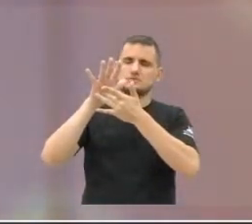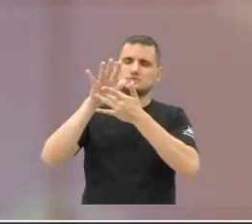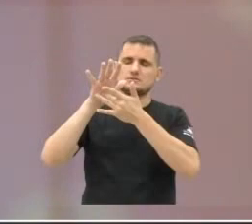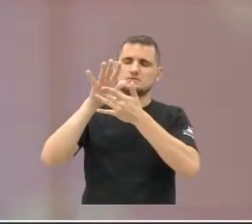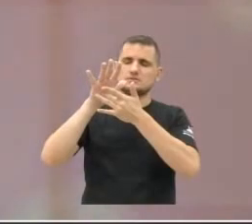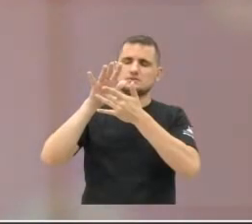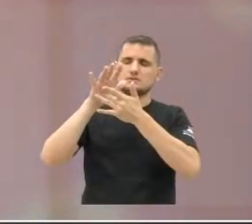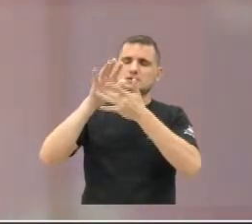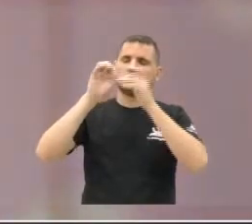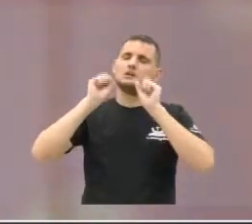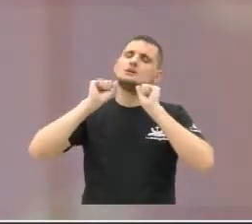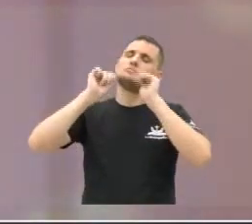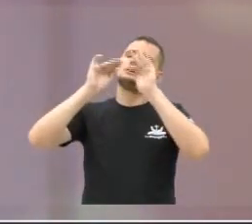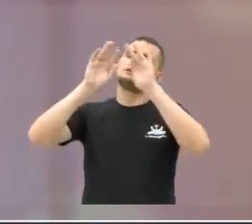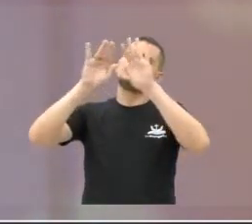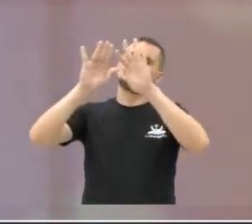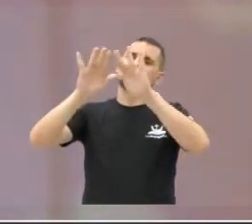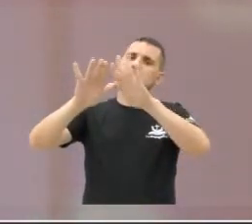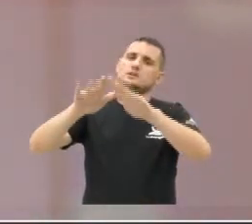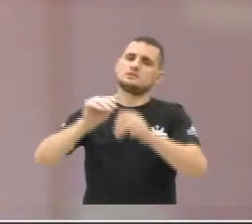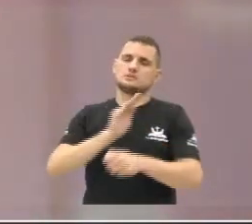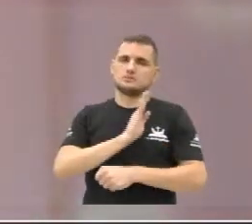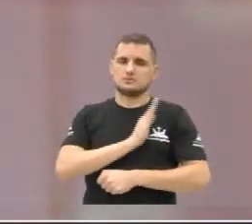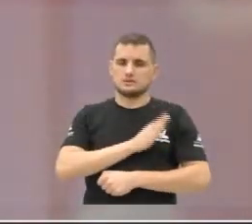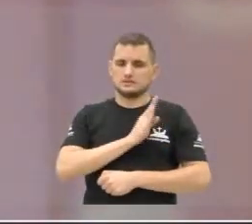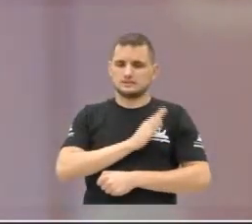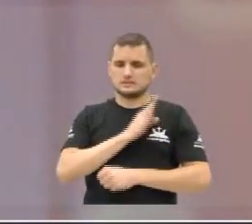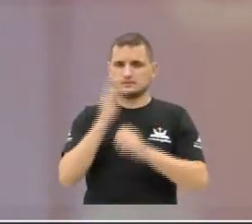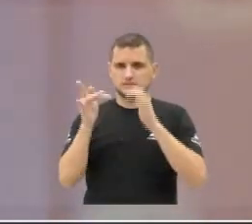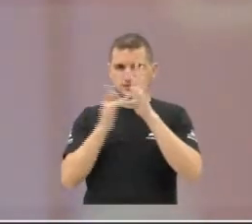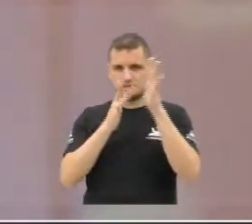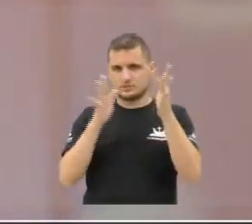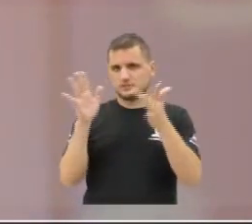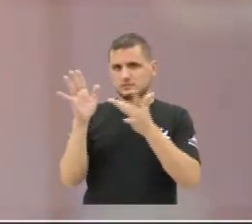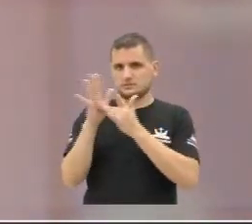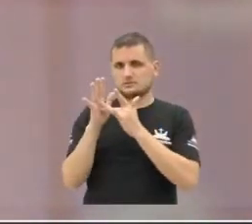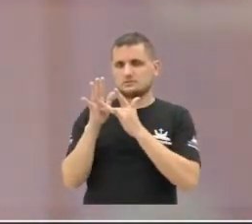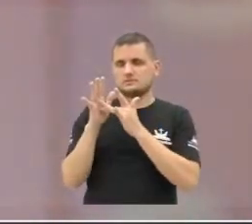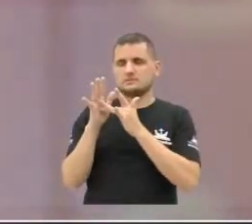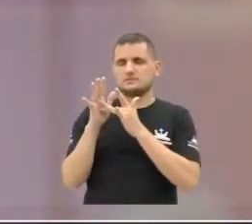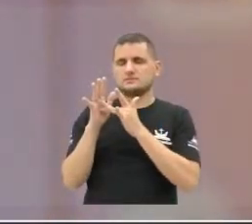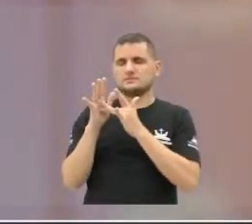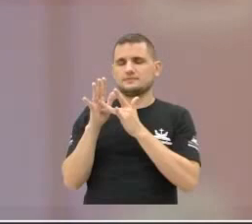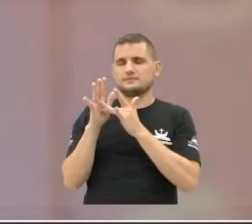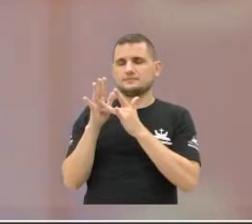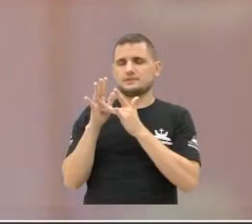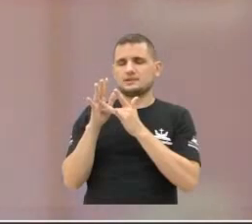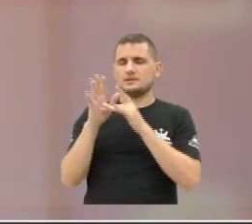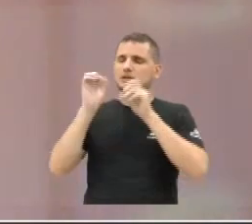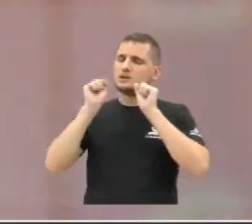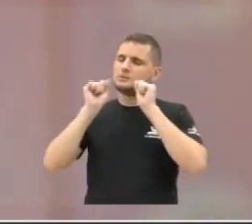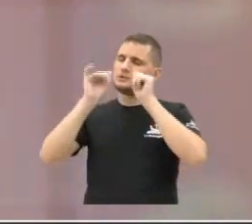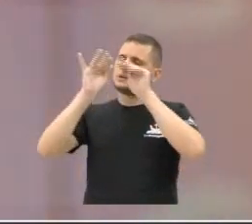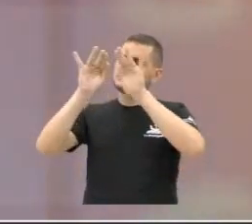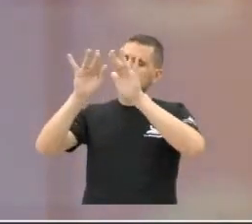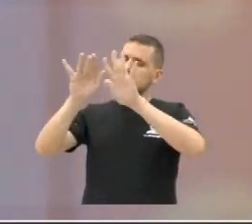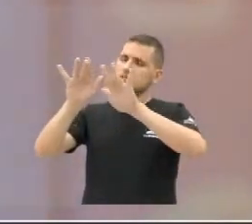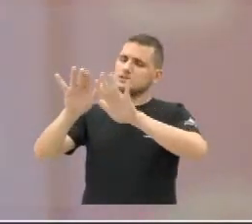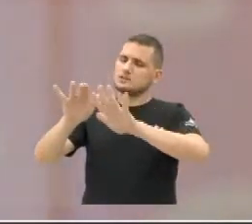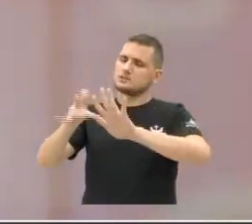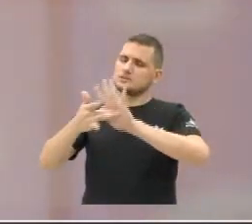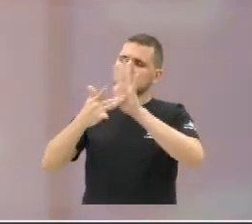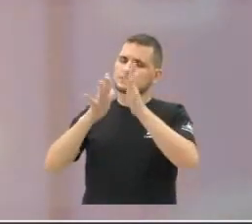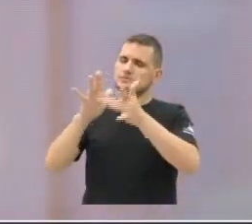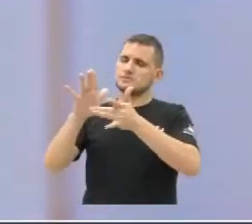Jesus. Bendito seja seu sacratíssimo coração. Bendito seja seu sacratíssimo coração. Bendito seja o